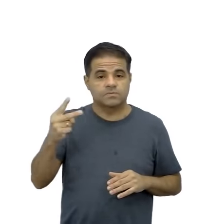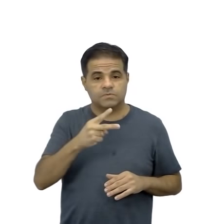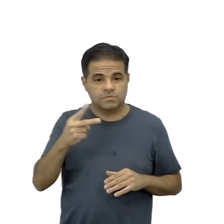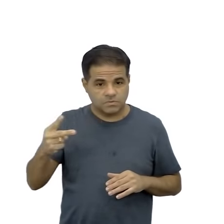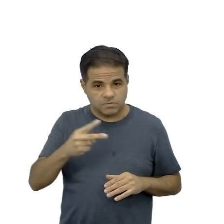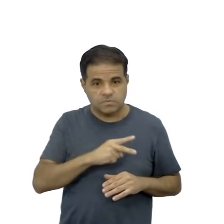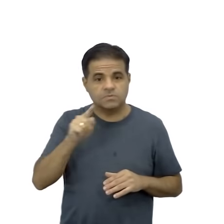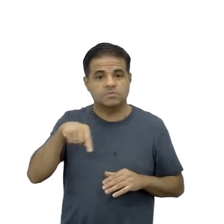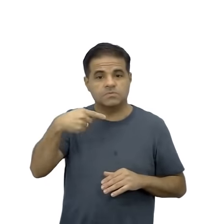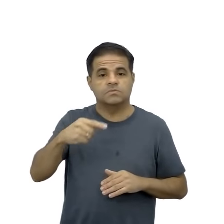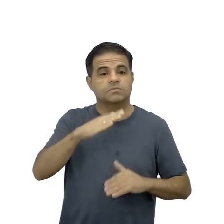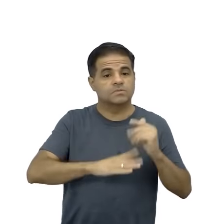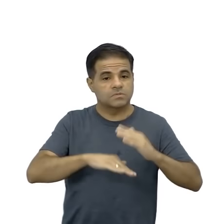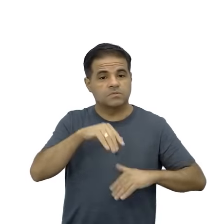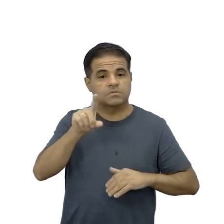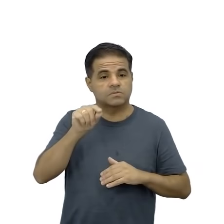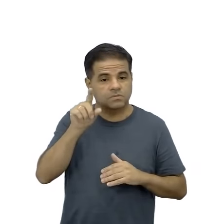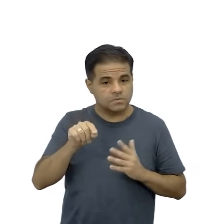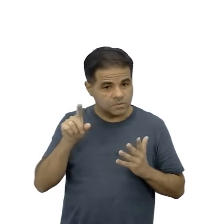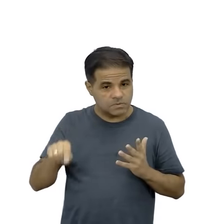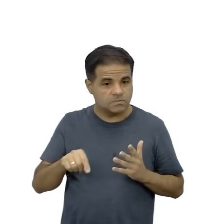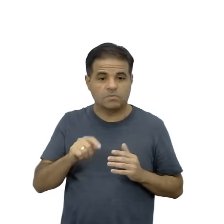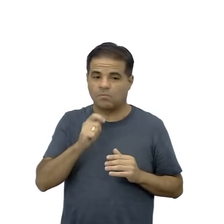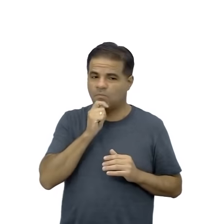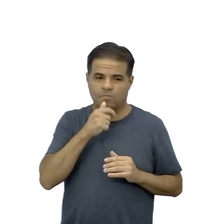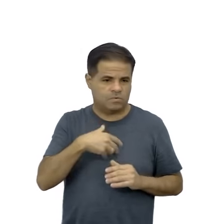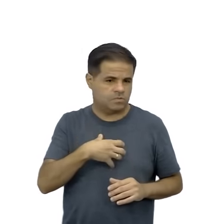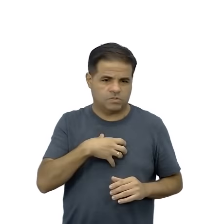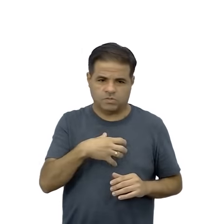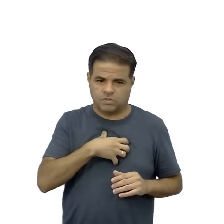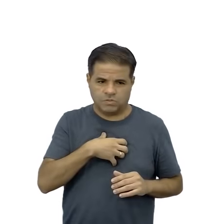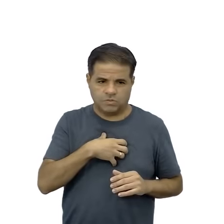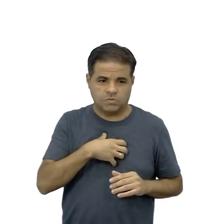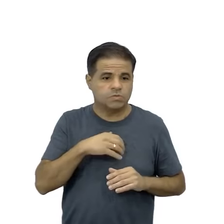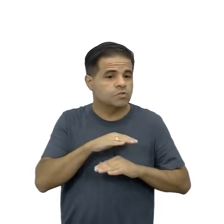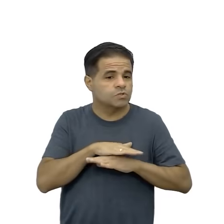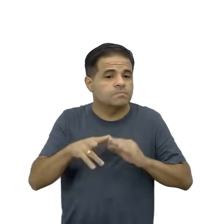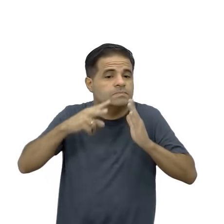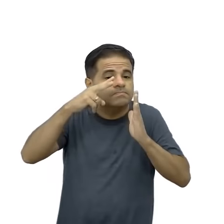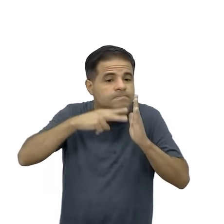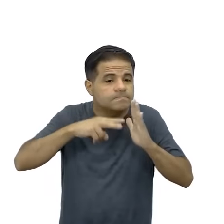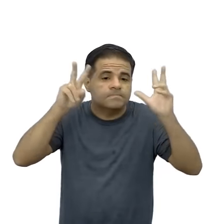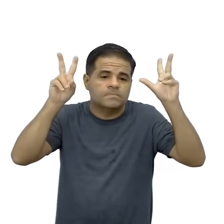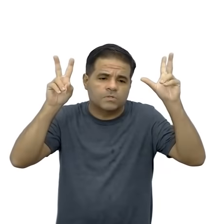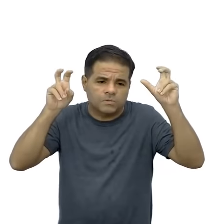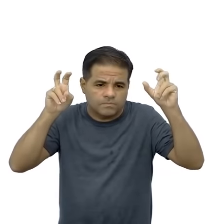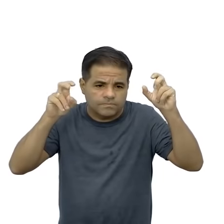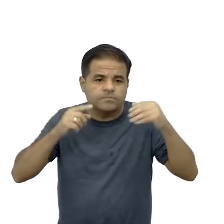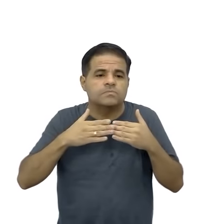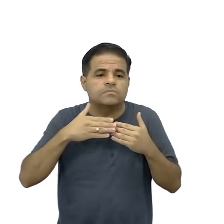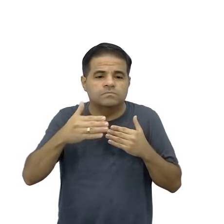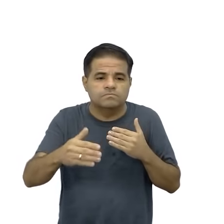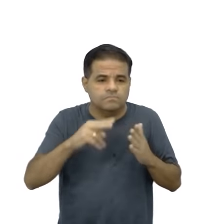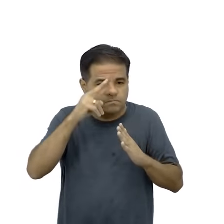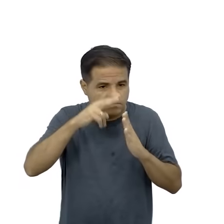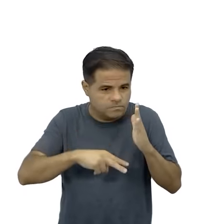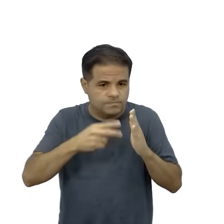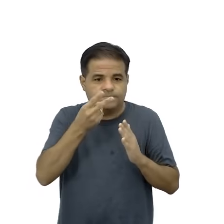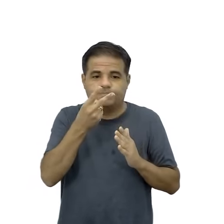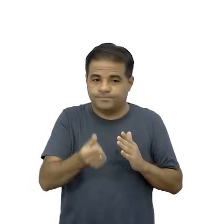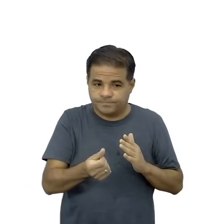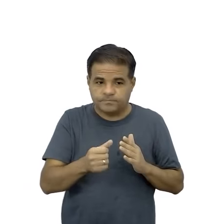e ali eu seleciono as questões. Não tem outro jeito a não ser ler as questões. Então, eu vou ler essas 26